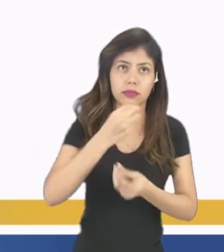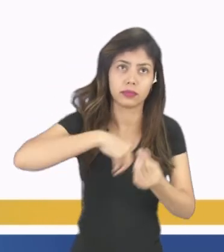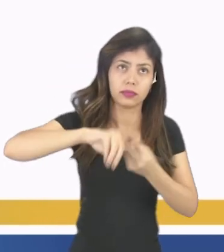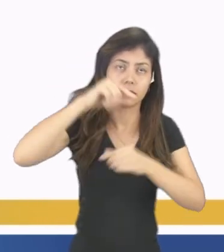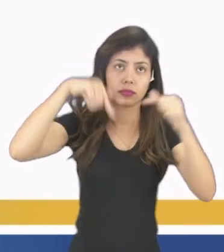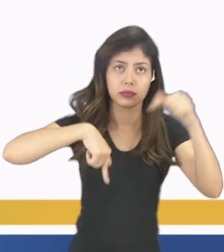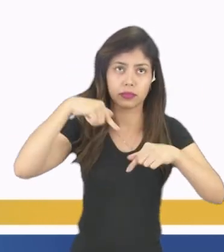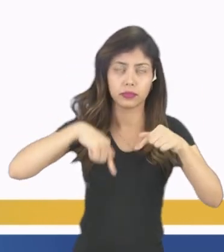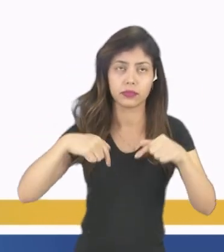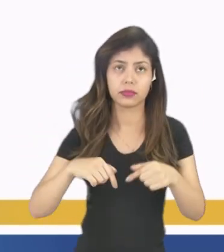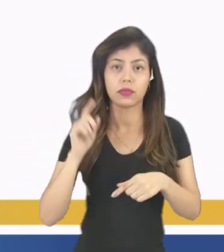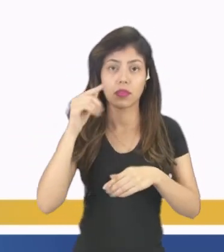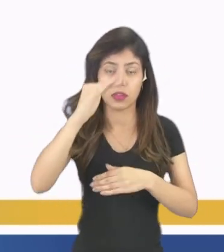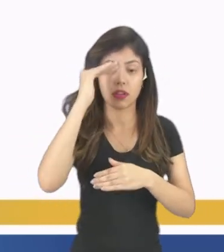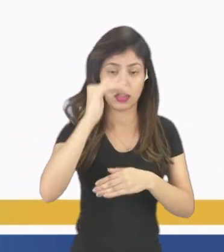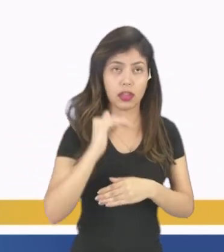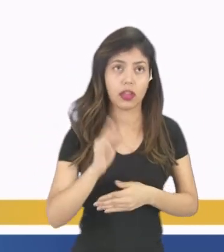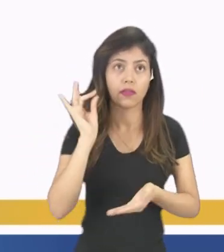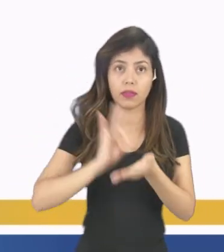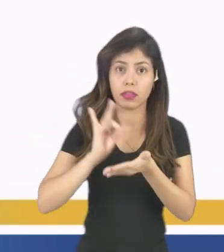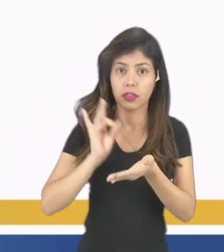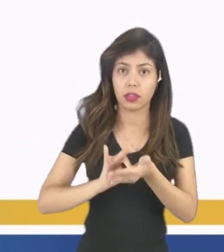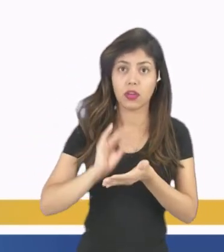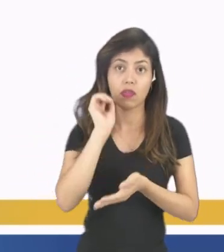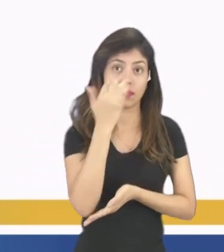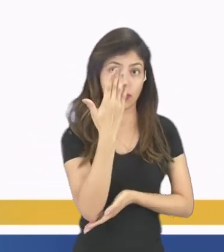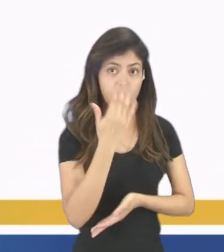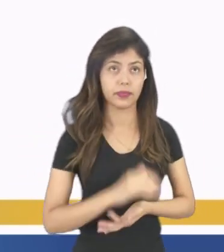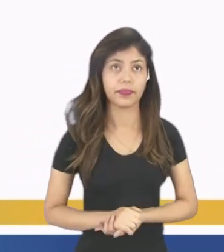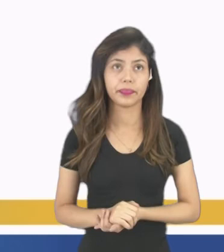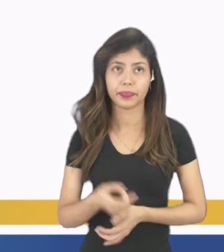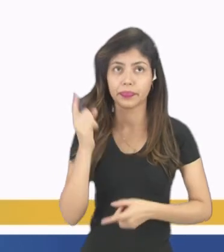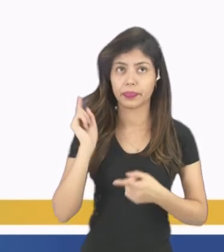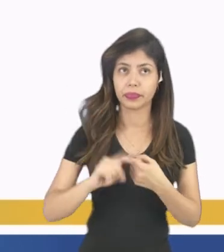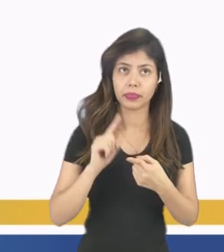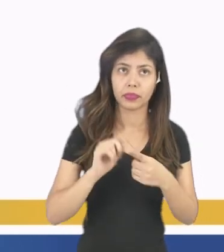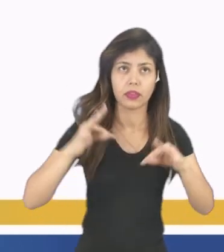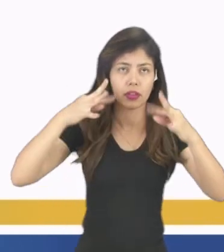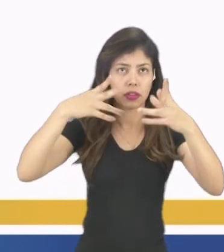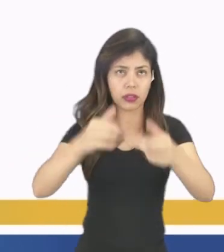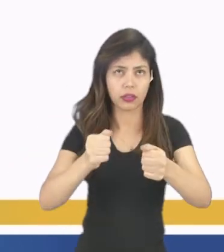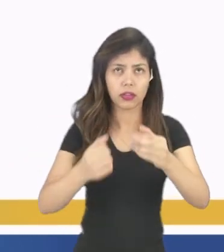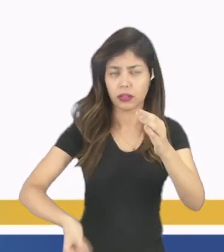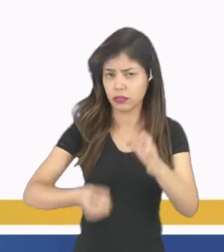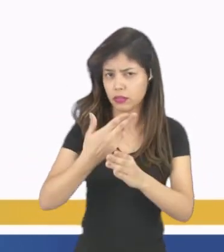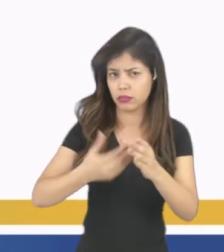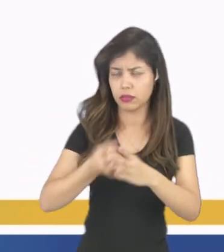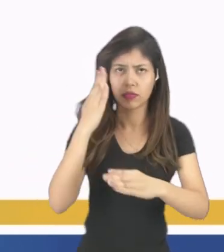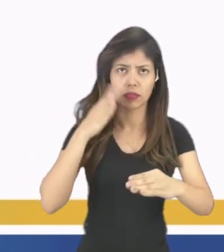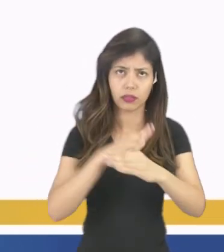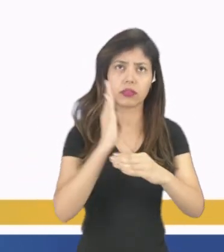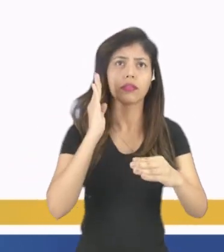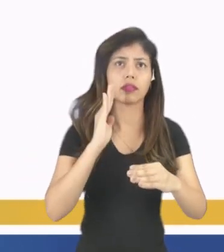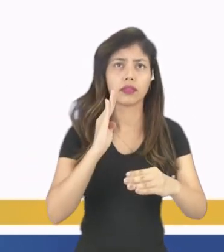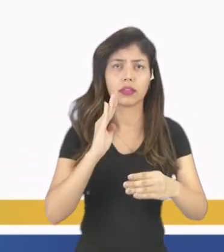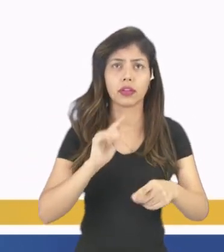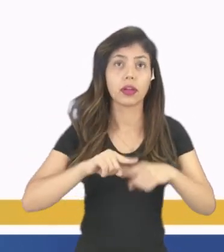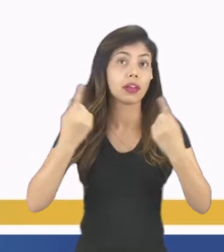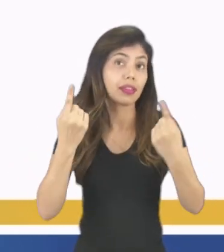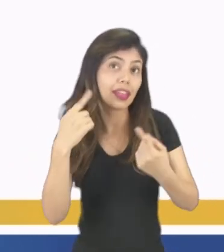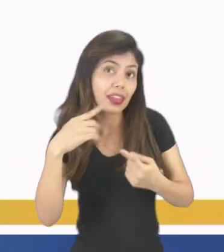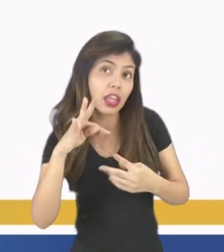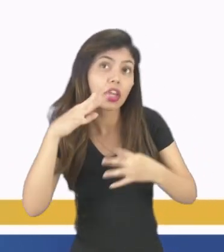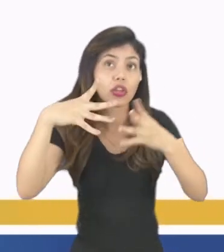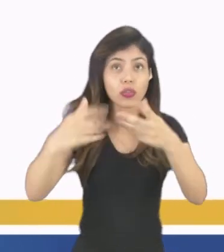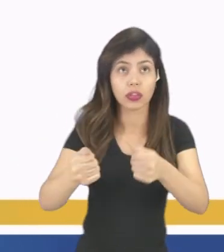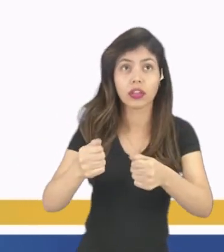reação química e julgue os itens necessários. Primeiro, toda reação é produzida por colisões, mas